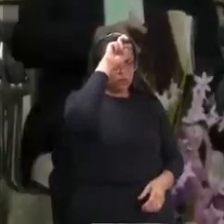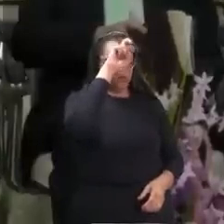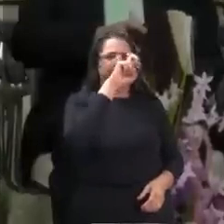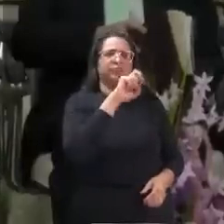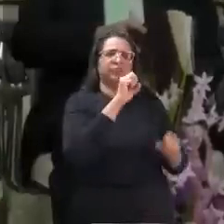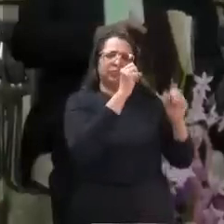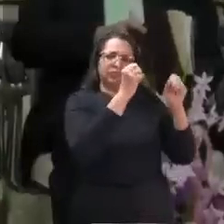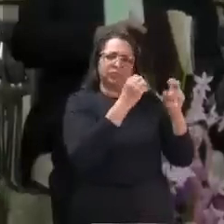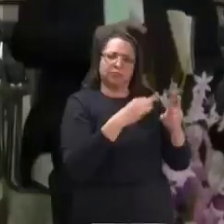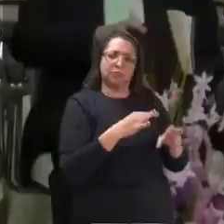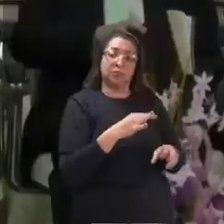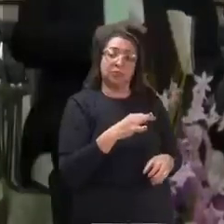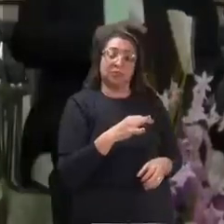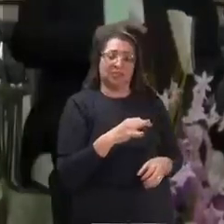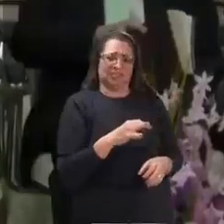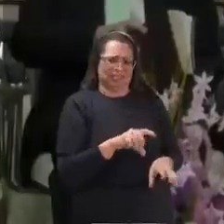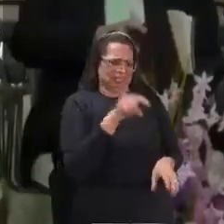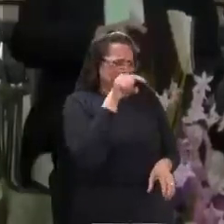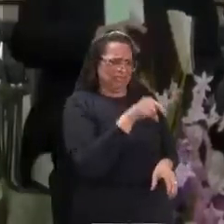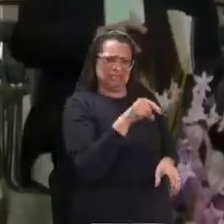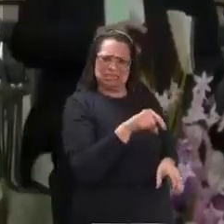96% de deserto.